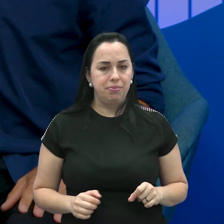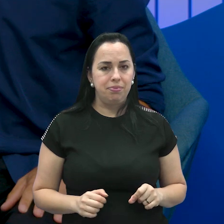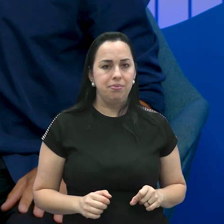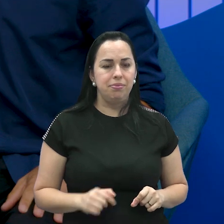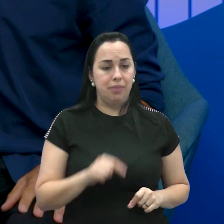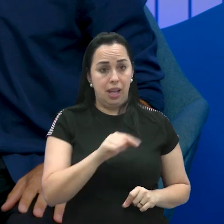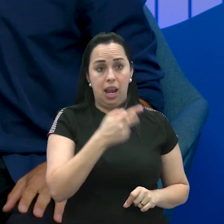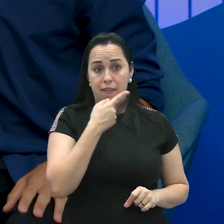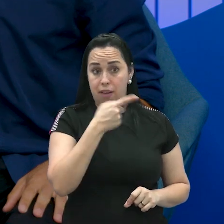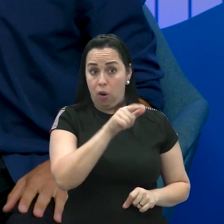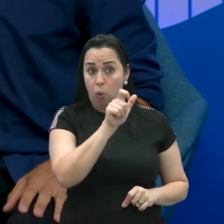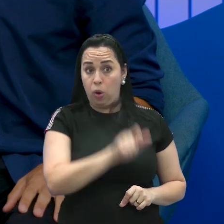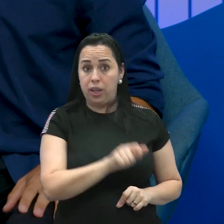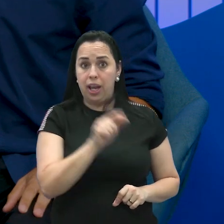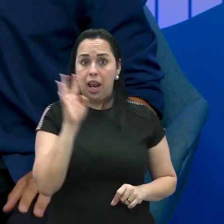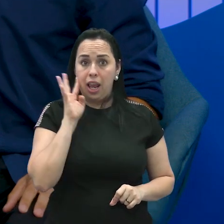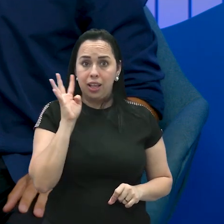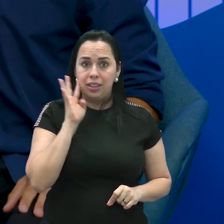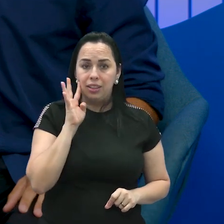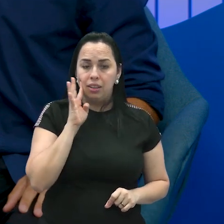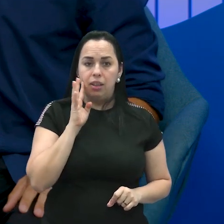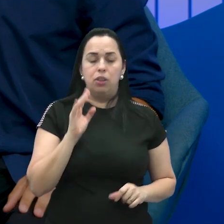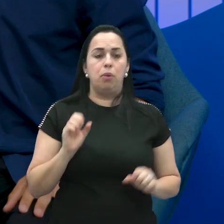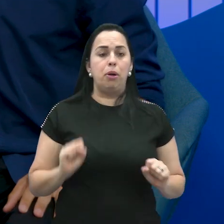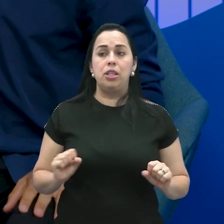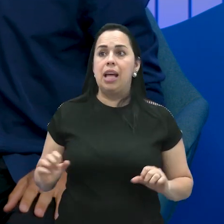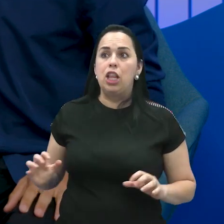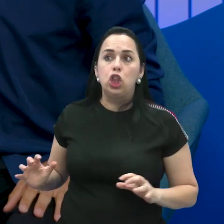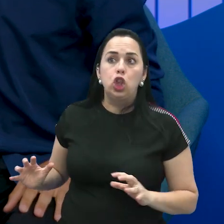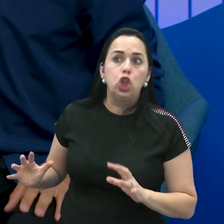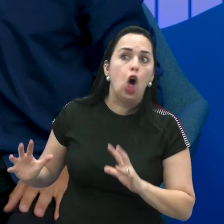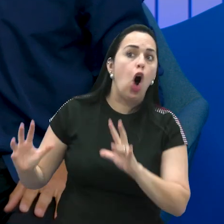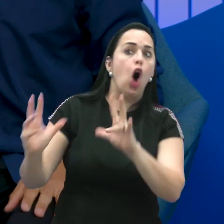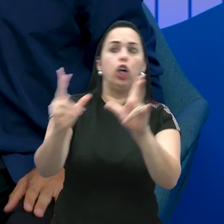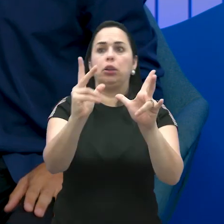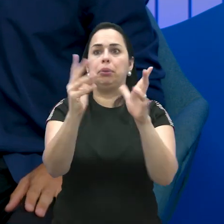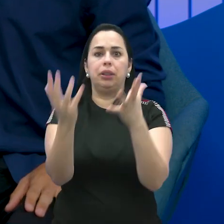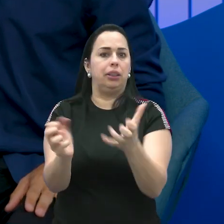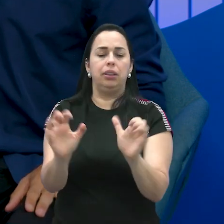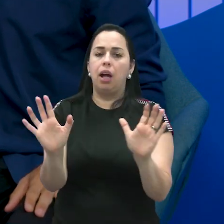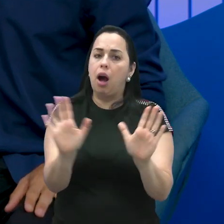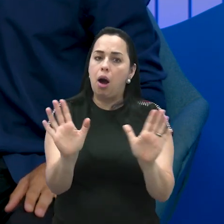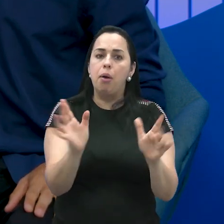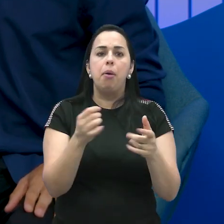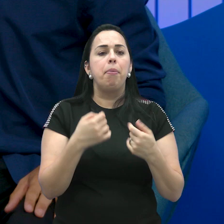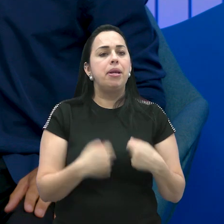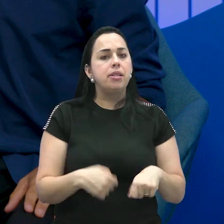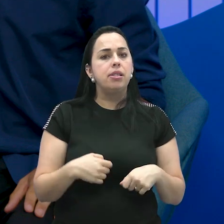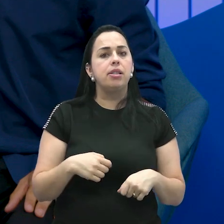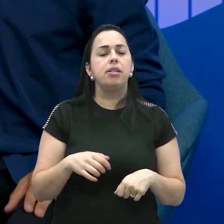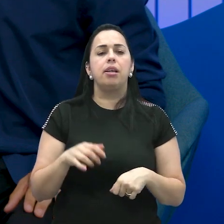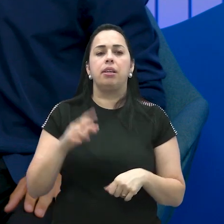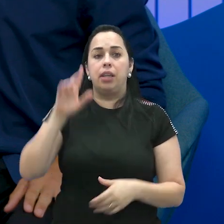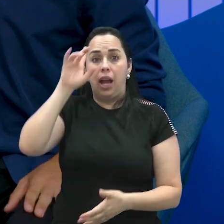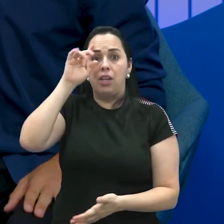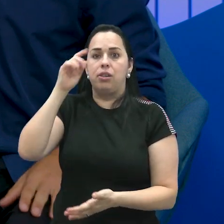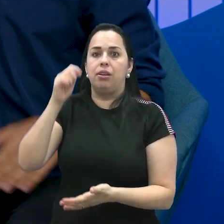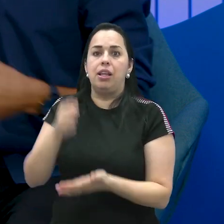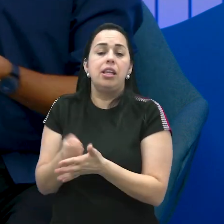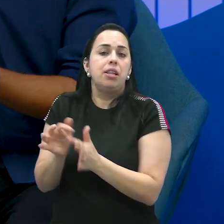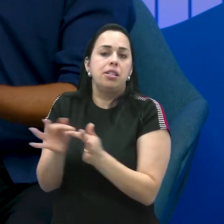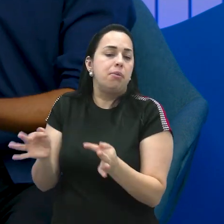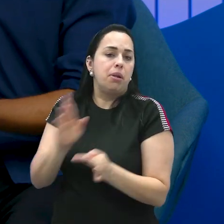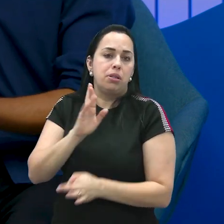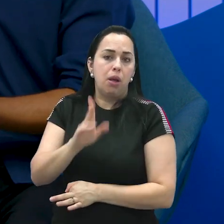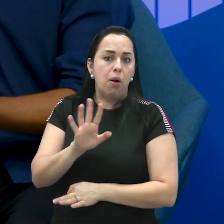Legal o que a Ana falou a respeito de não generalizar, né? Tratar o assunto com importância, mas não achar que a solução é tão simples. Porque